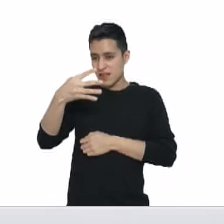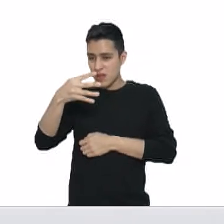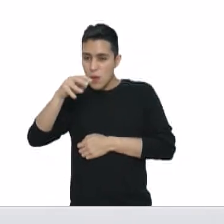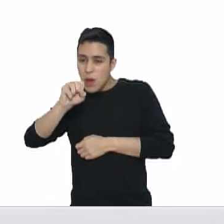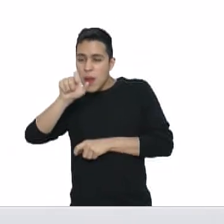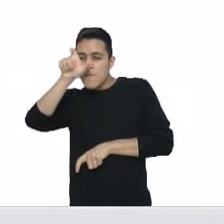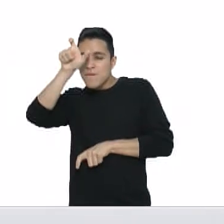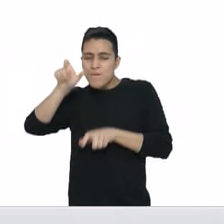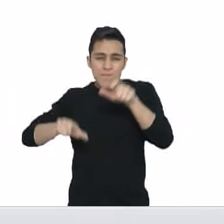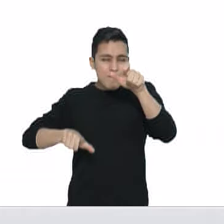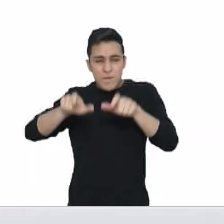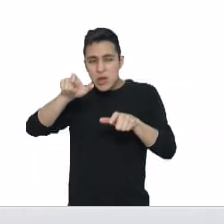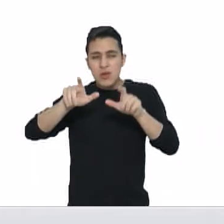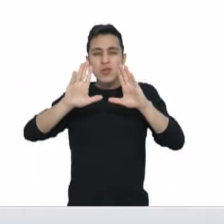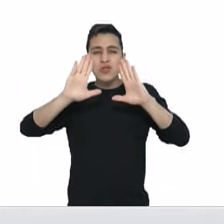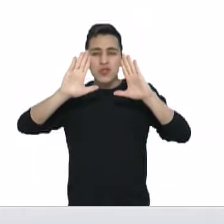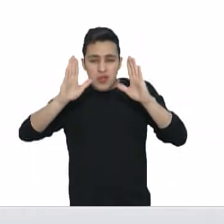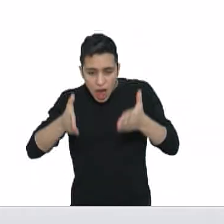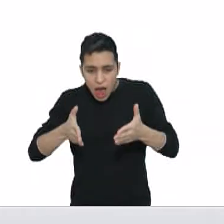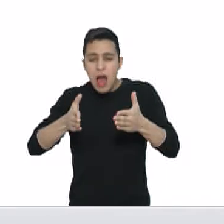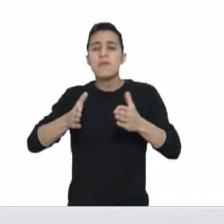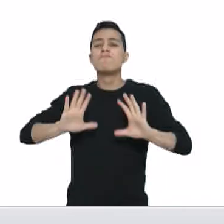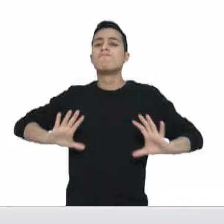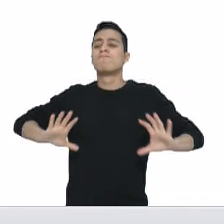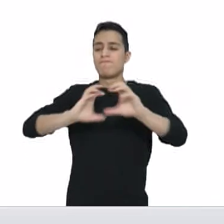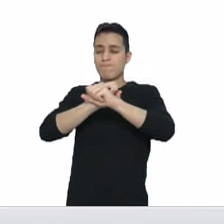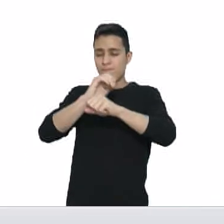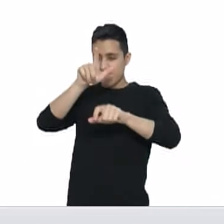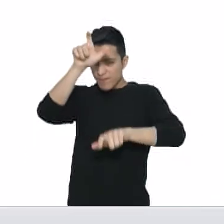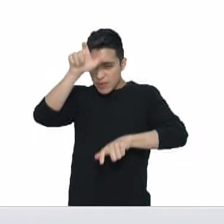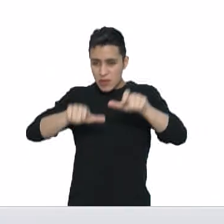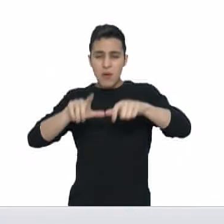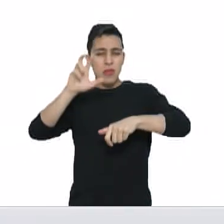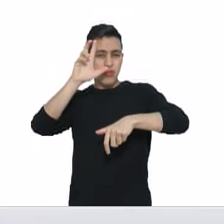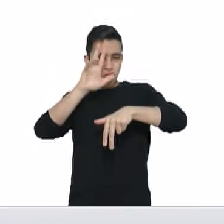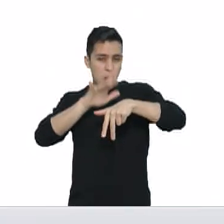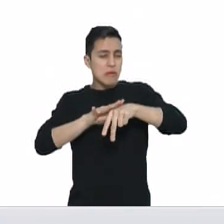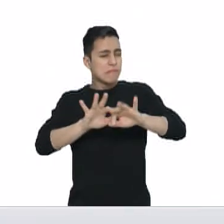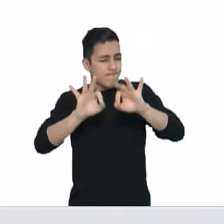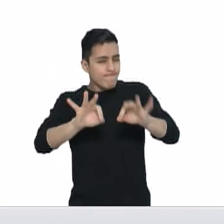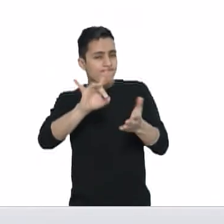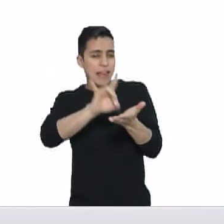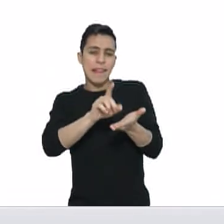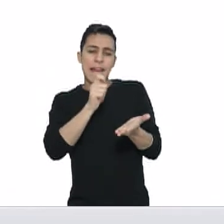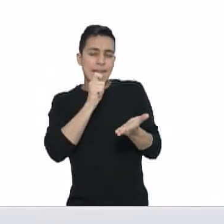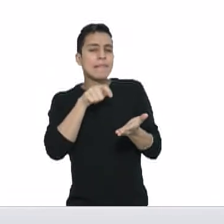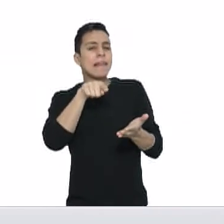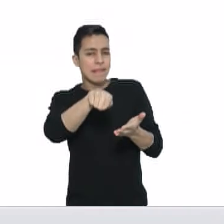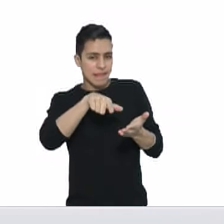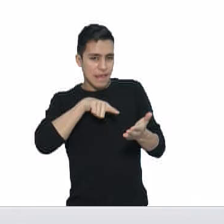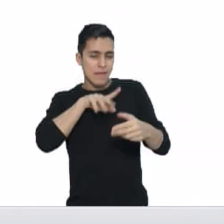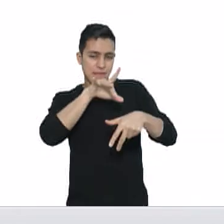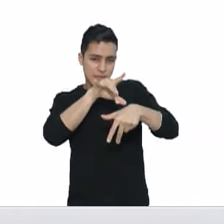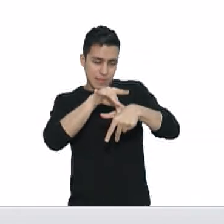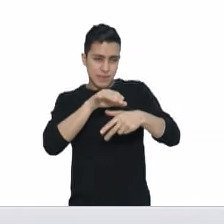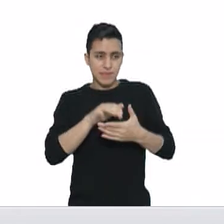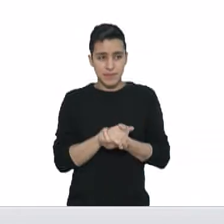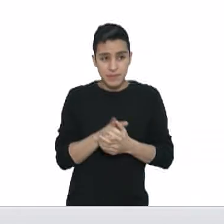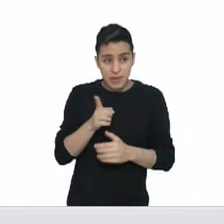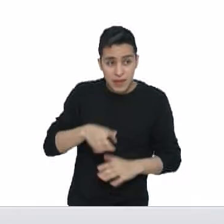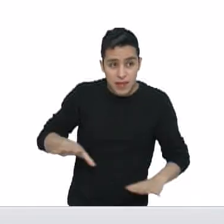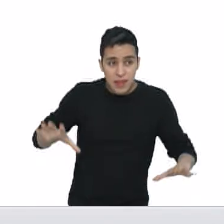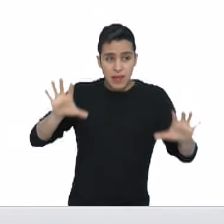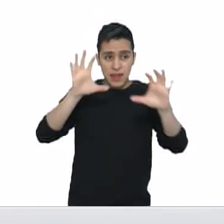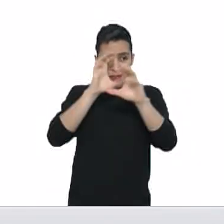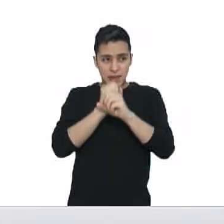1.966.748 pessoas, casos de pessoas com essa doença confirmado, certo? E desses casos confirmados,